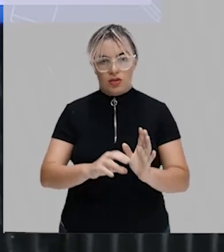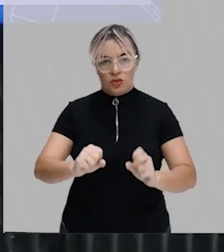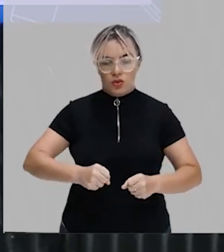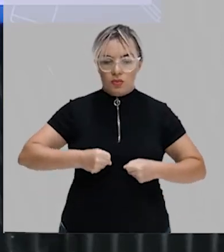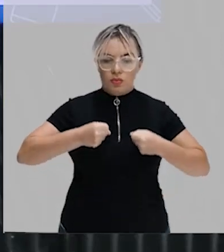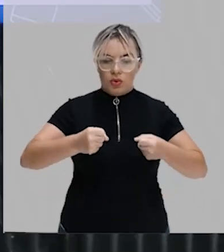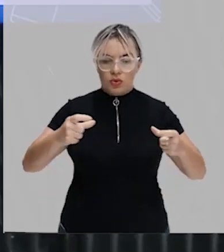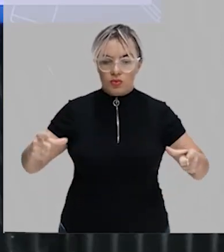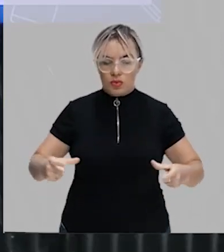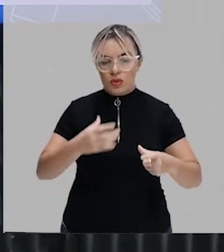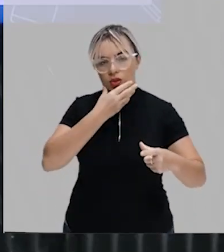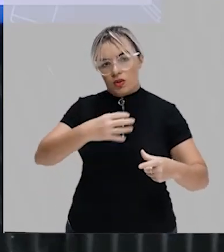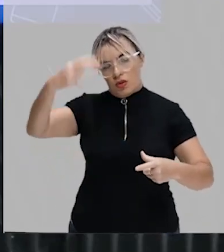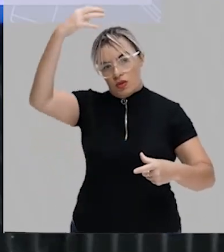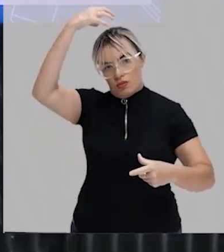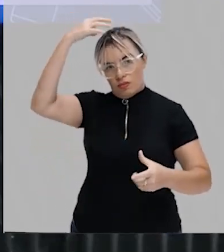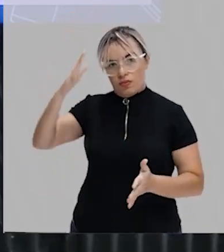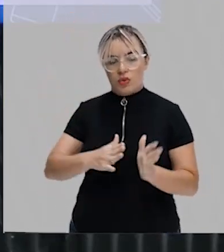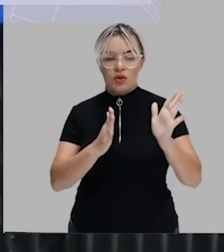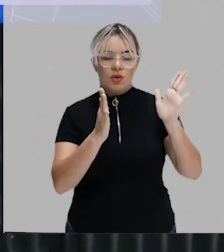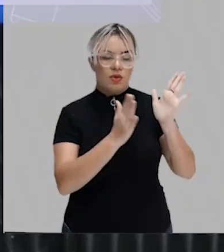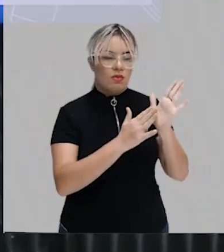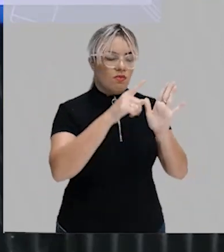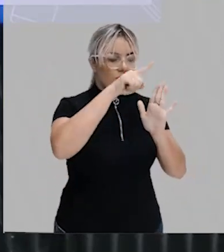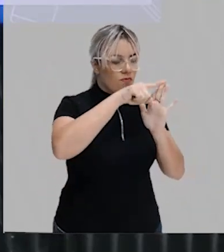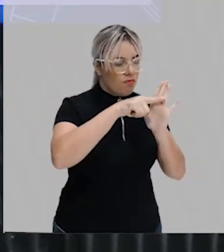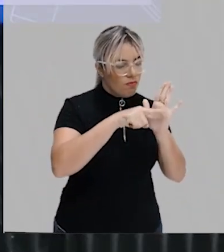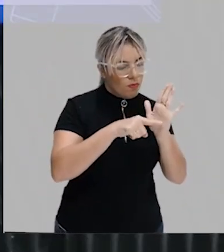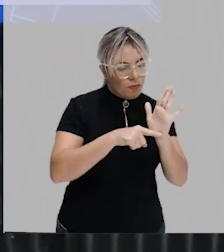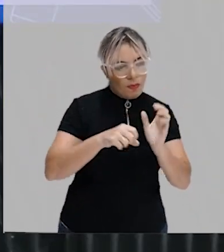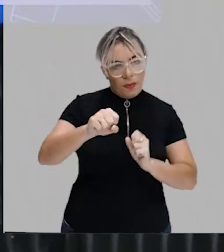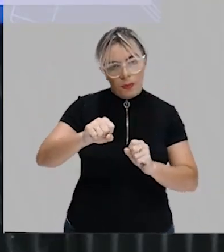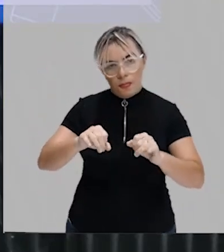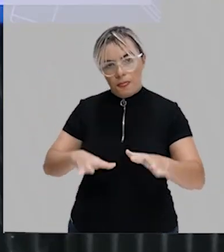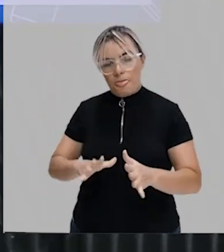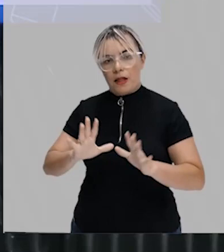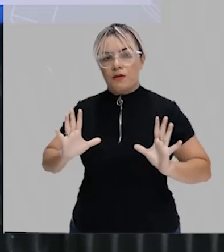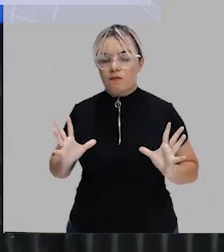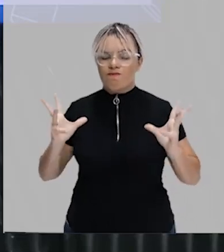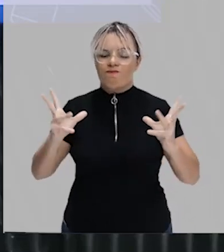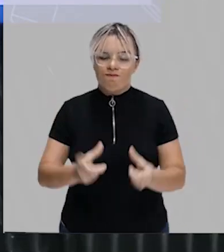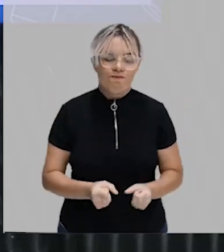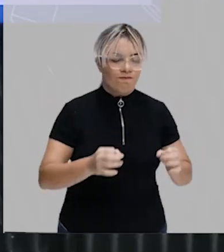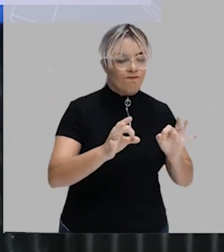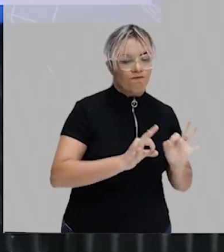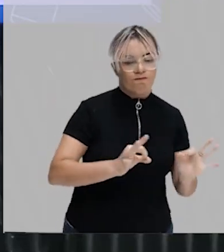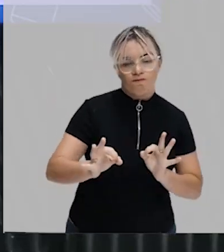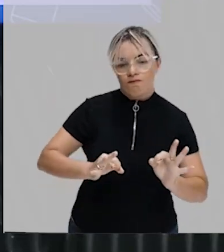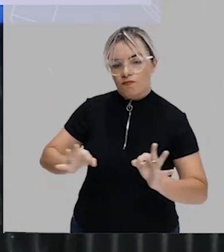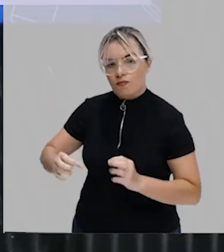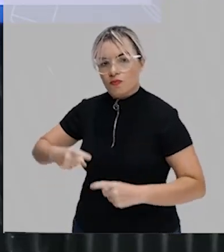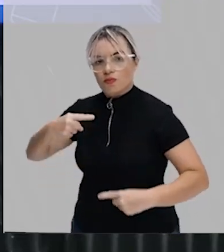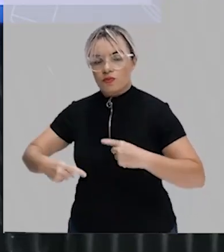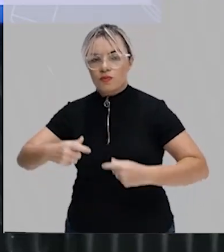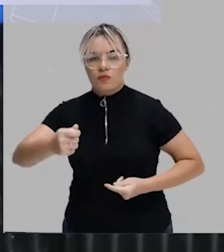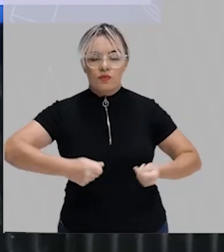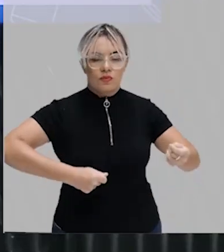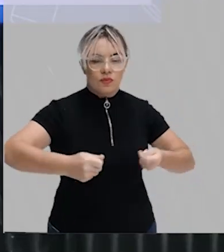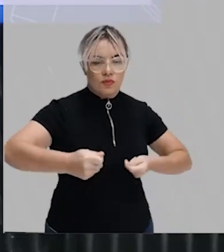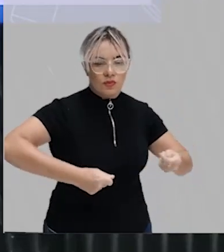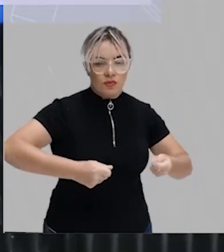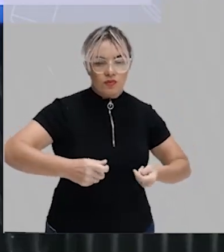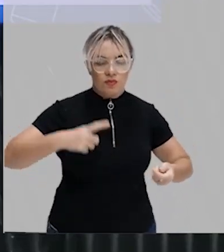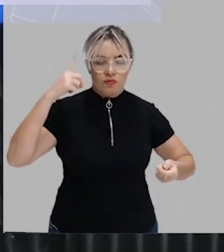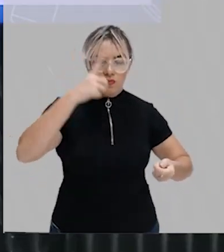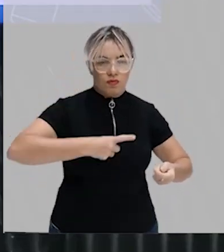tudo isso dentro da montagem do pacto. Observe que toda essa organização política e administrativa, quem está determinando na